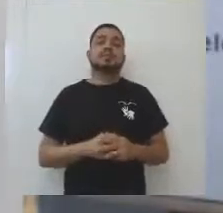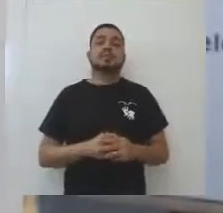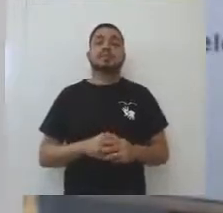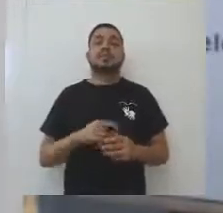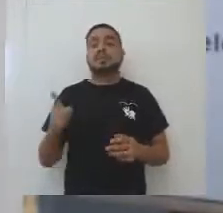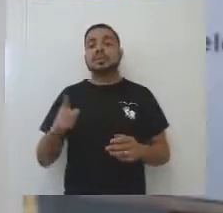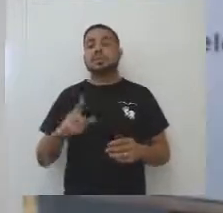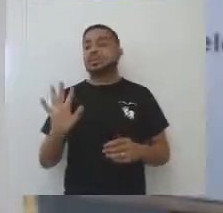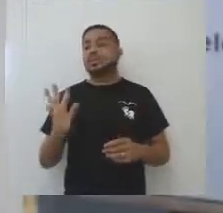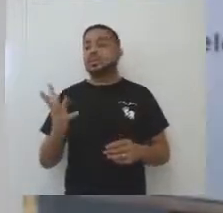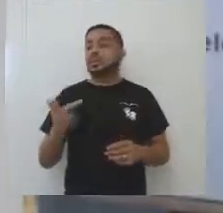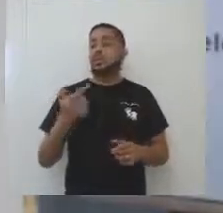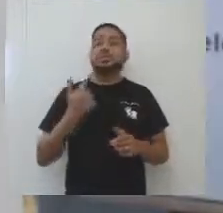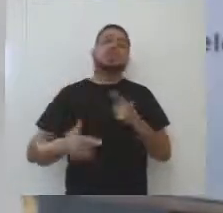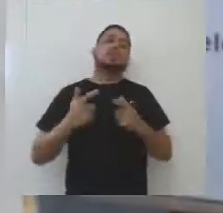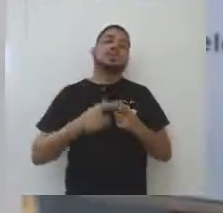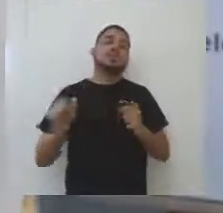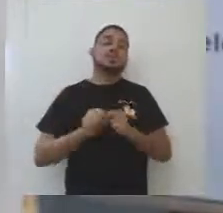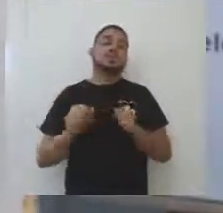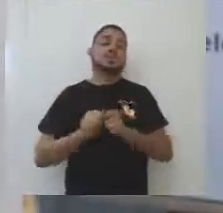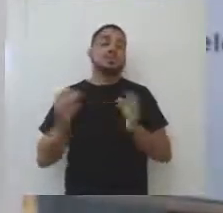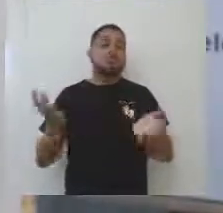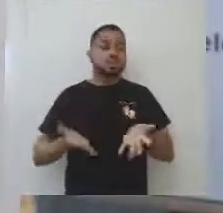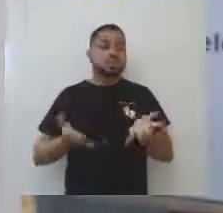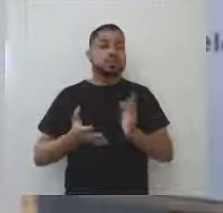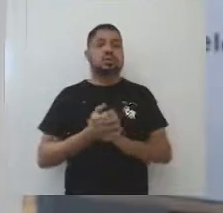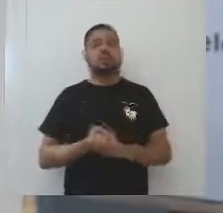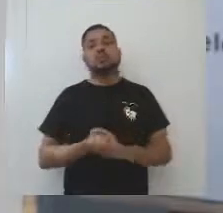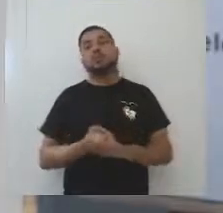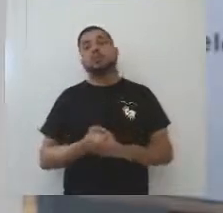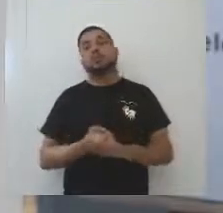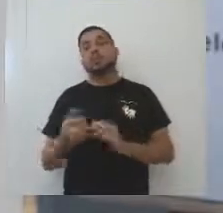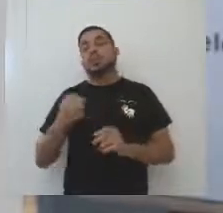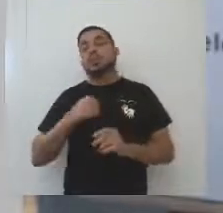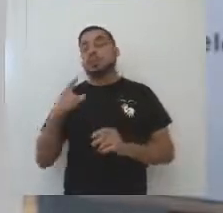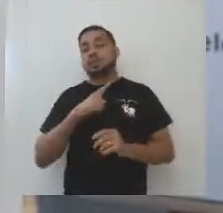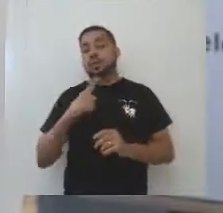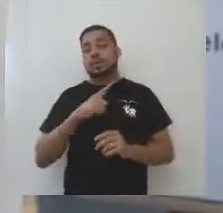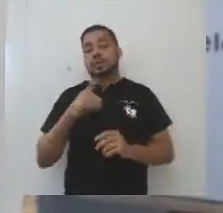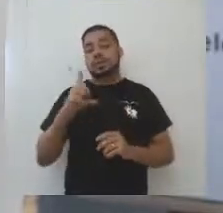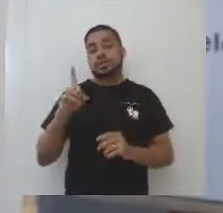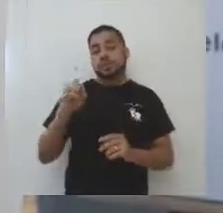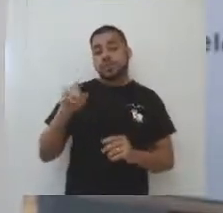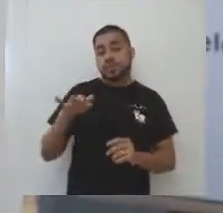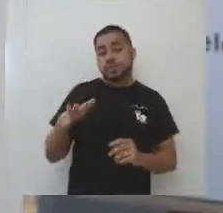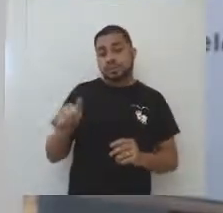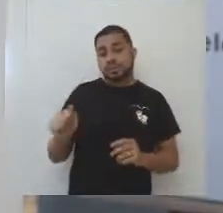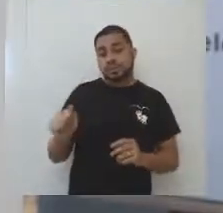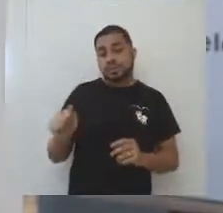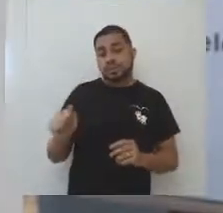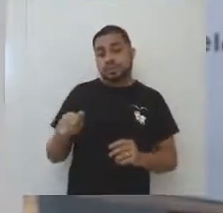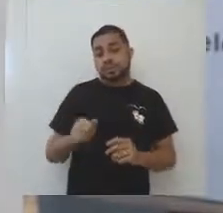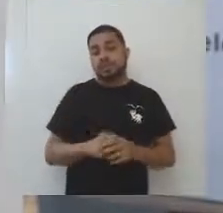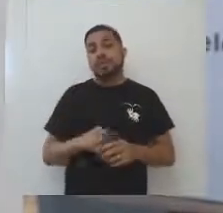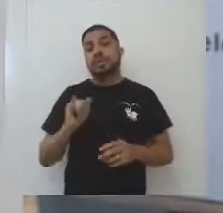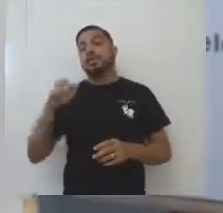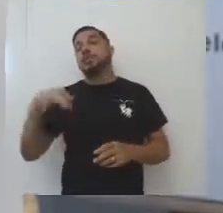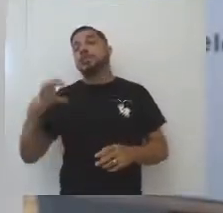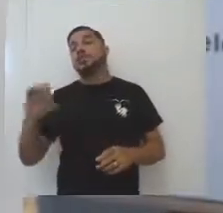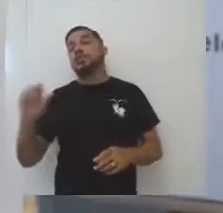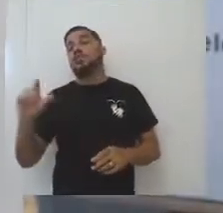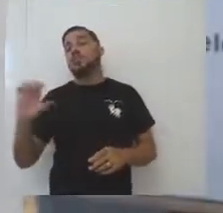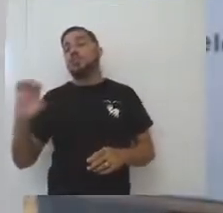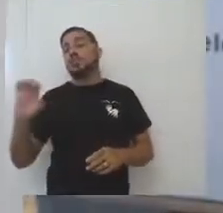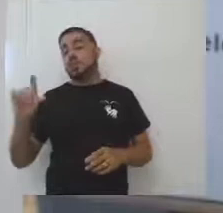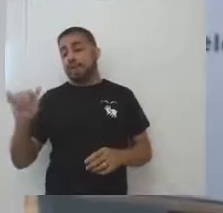que foi todos os problemas que eu fiz hoje, tá? Todos. Eu vou ter a dominância incompleta.